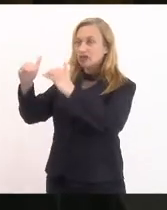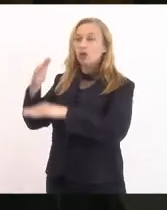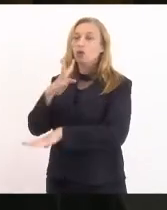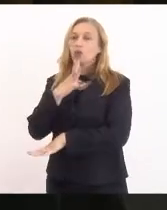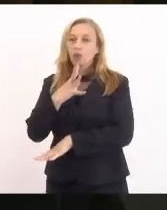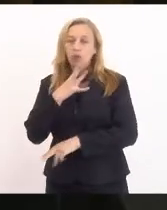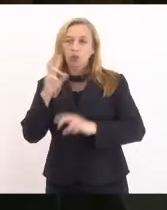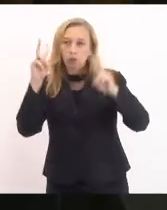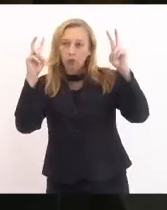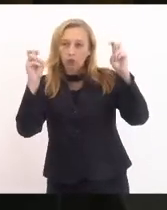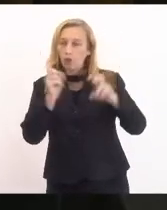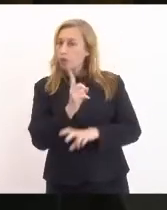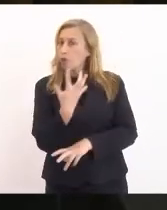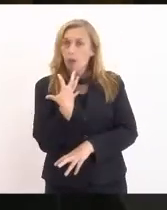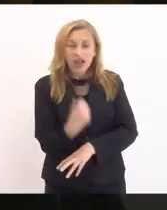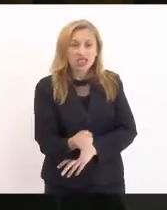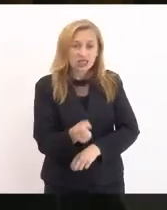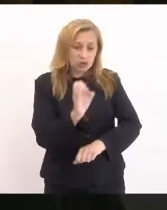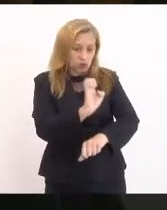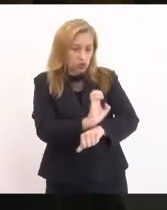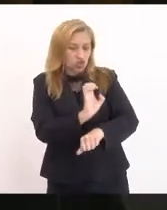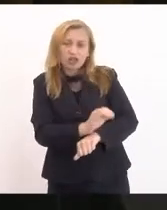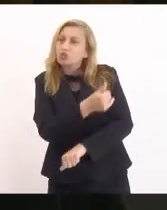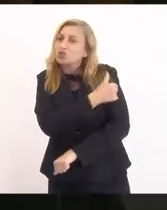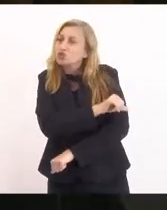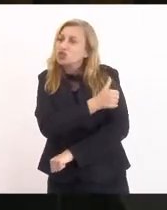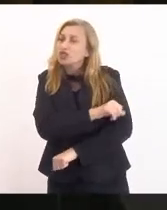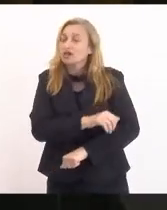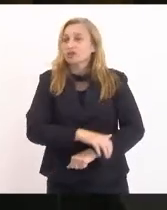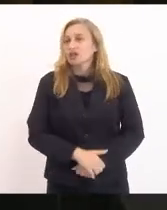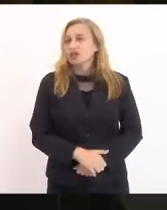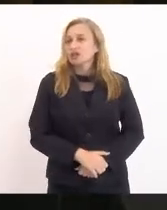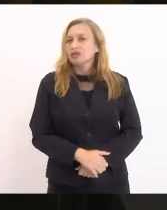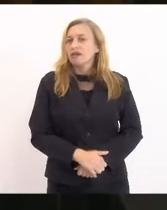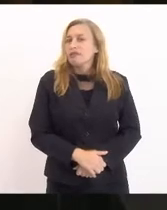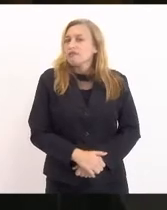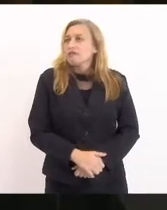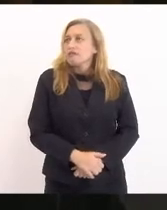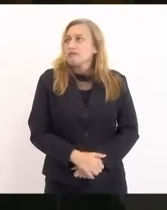não é admissível que o estado do Rio de Janeiro tenha